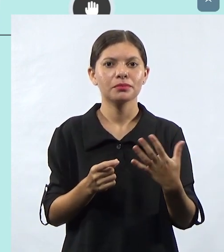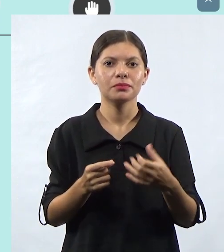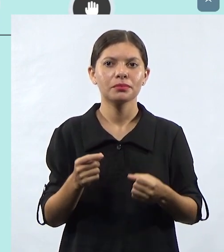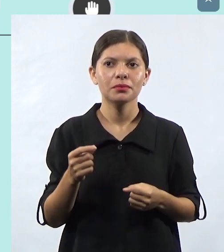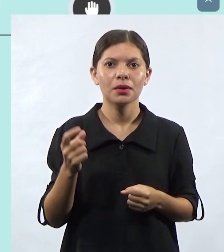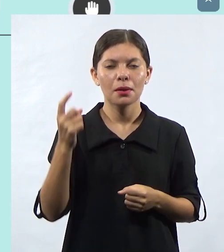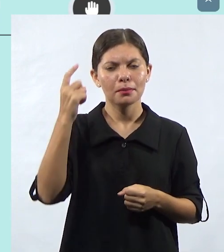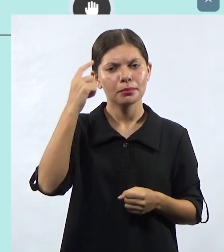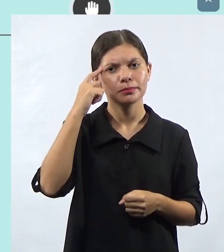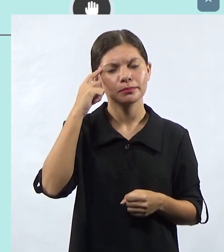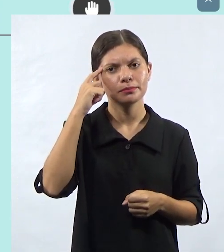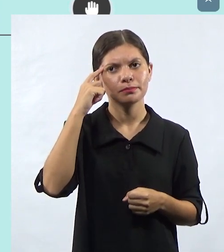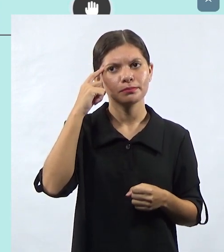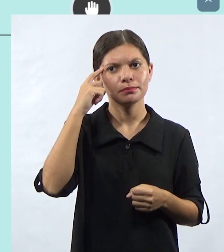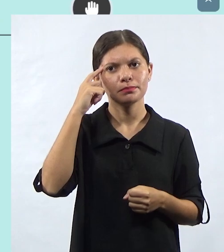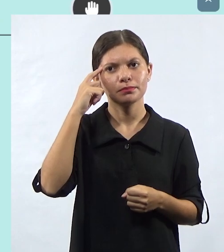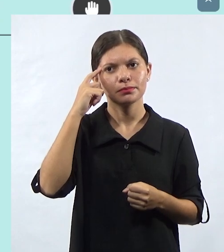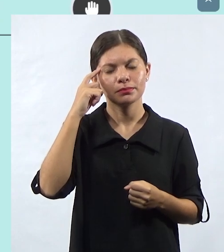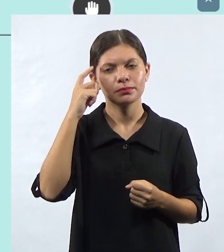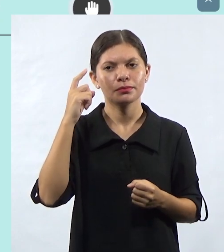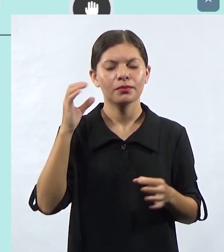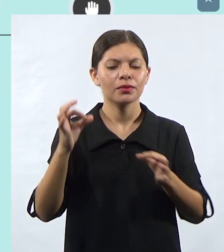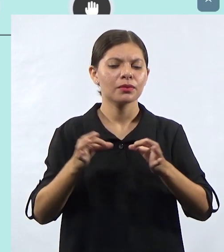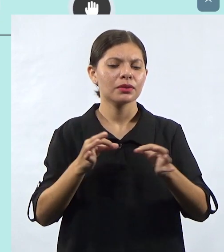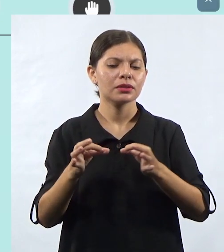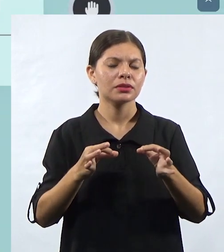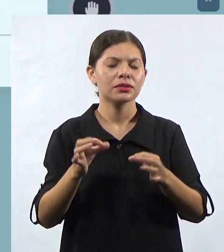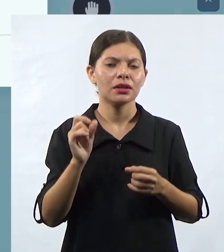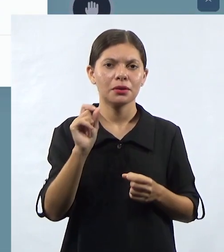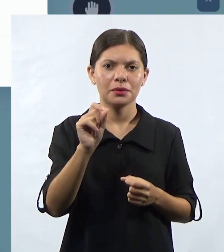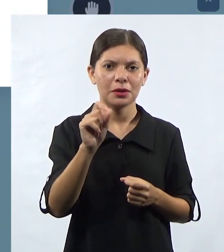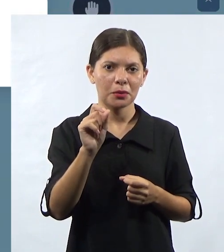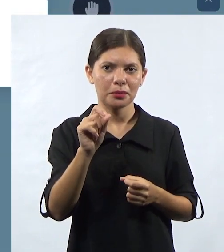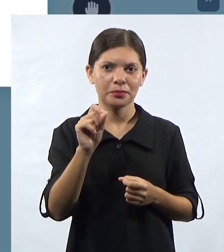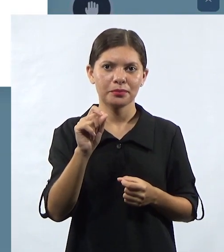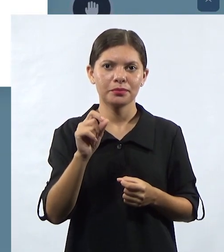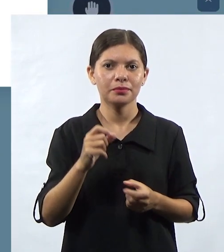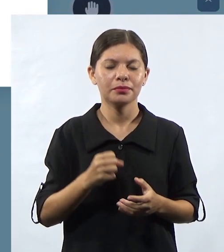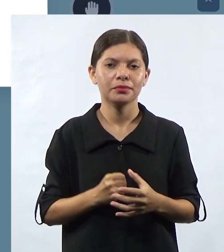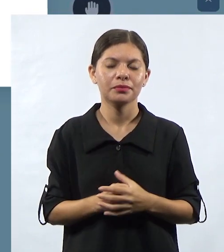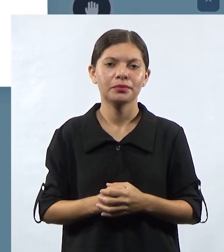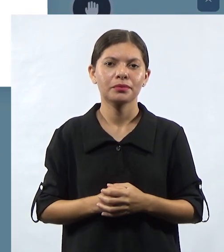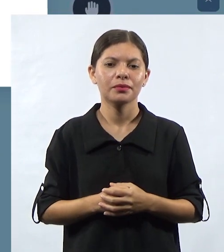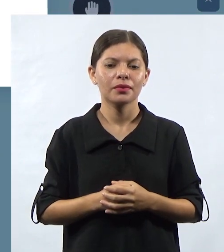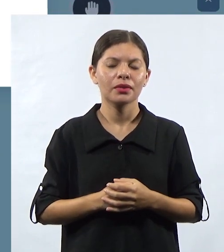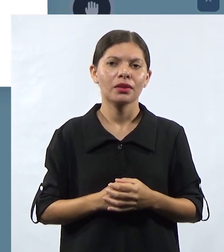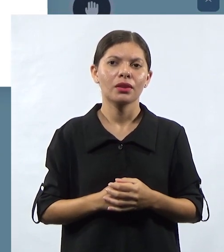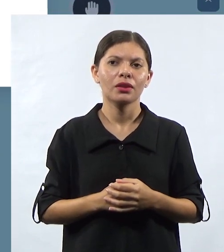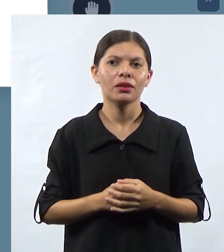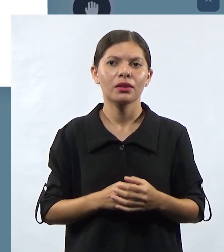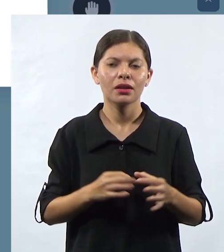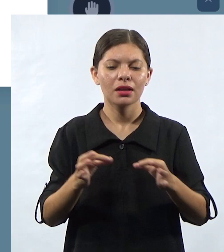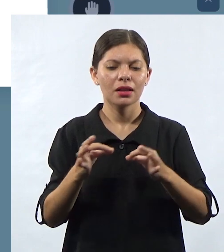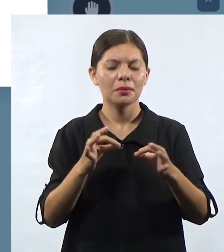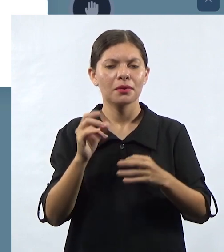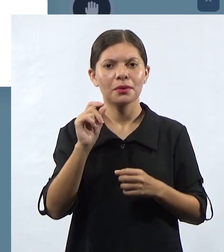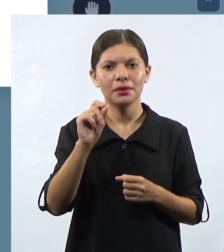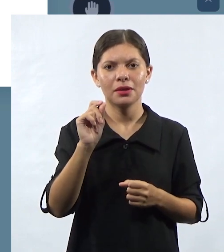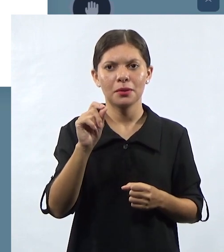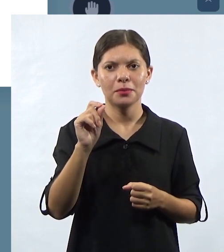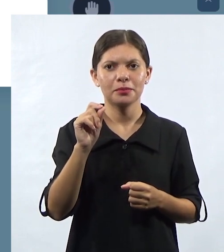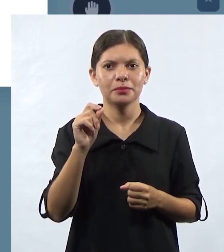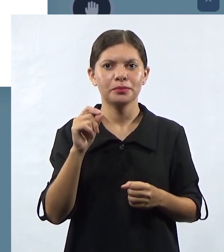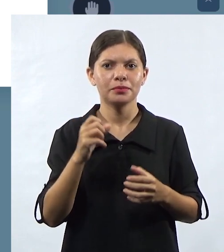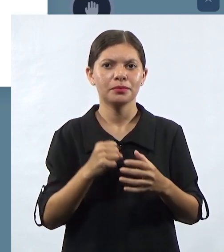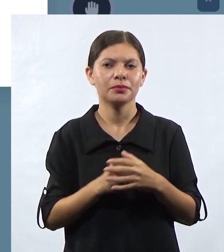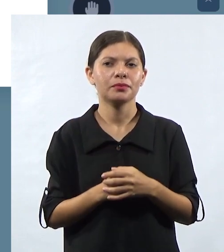nas questões que a gente vai organizar, né? Quais são as questões que serão elaboradas? Estabelecimento de